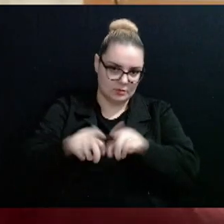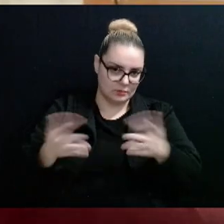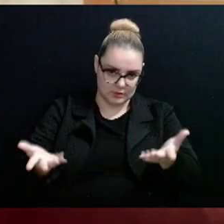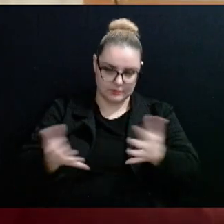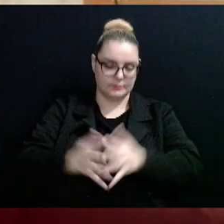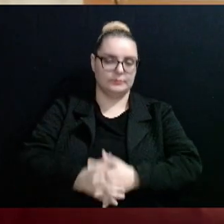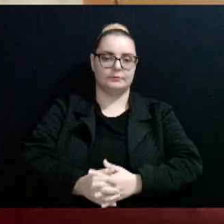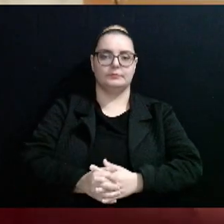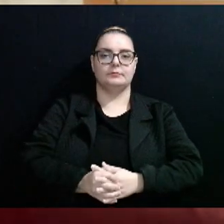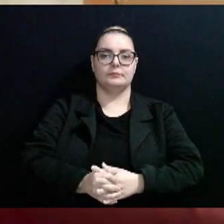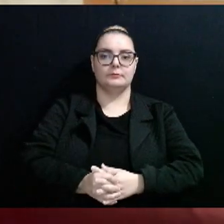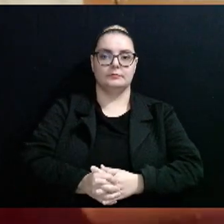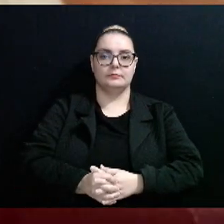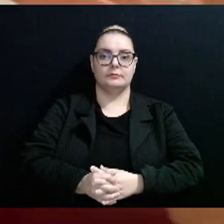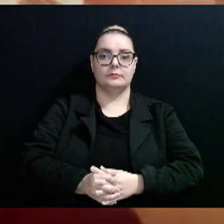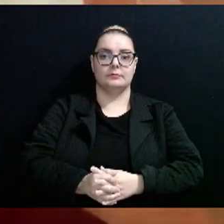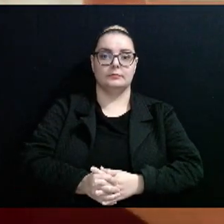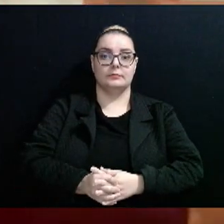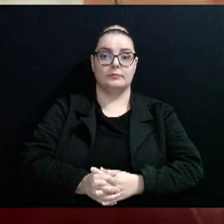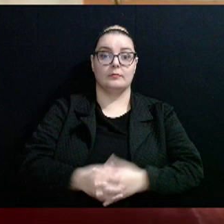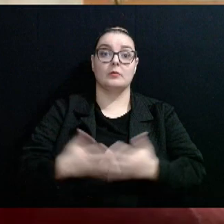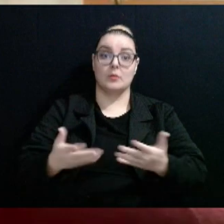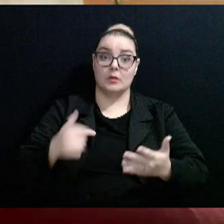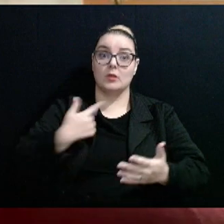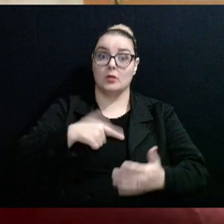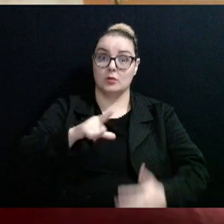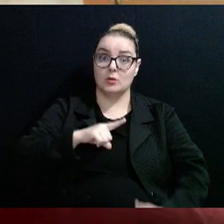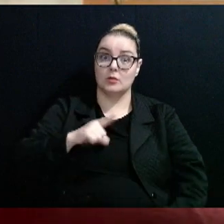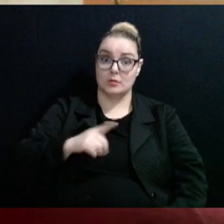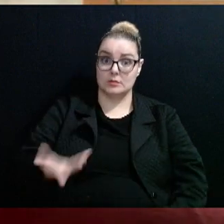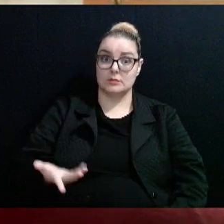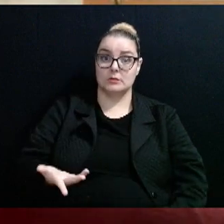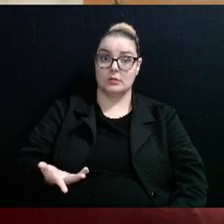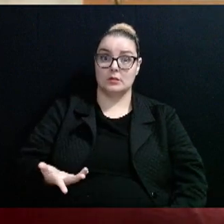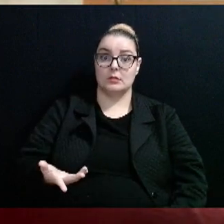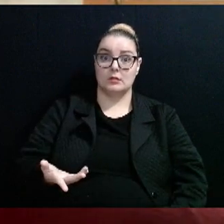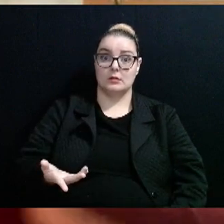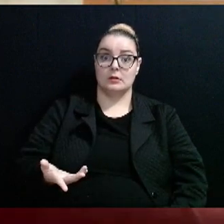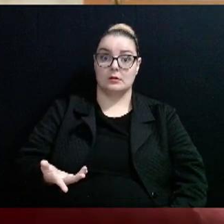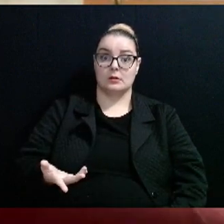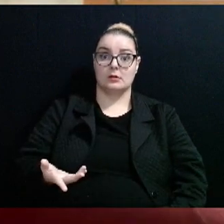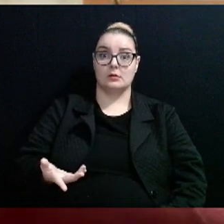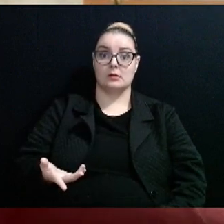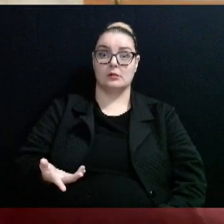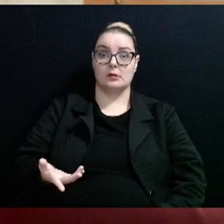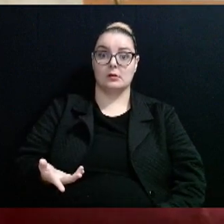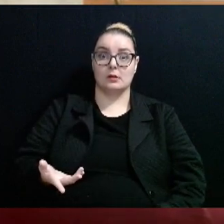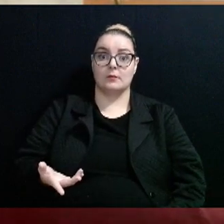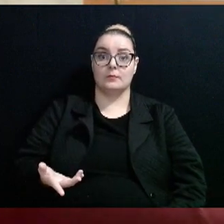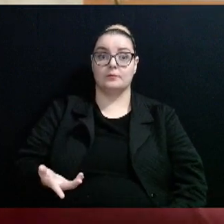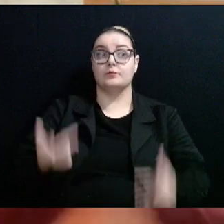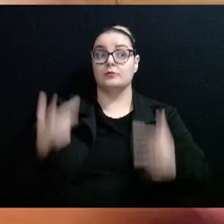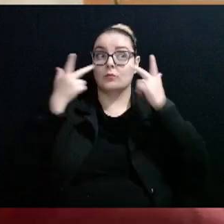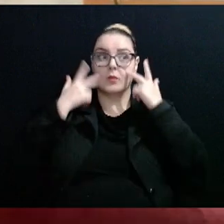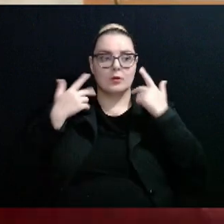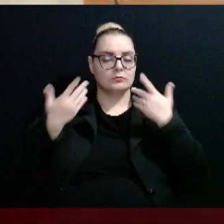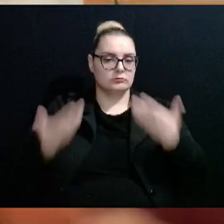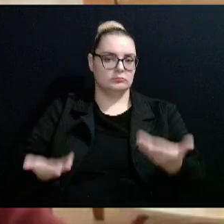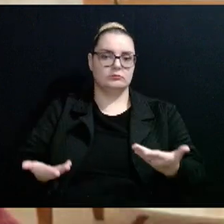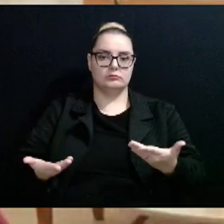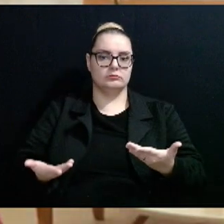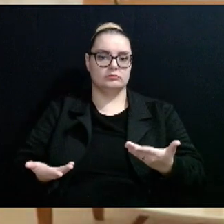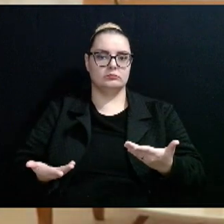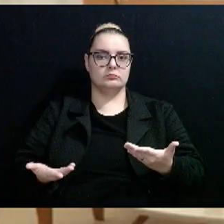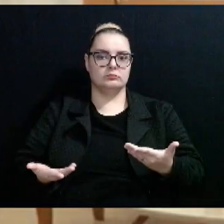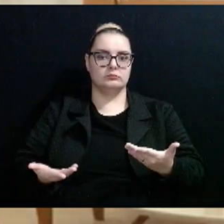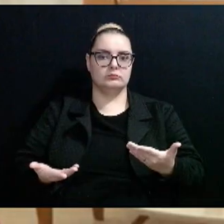E aqui, realmente, nós temos essa questão de ser algo natural, jogo,